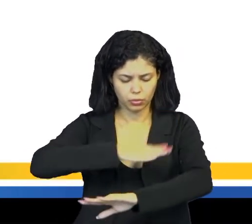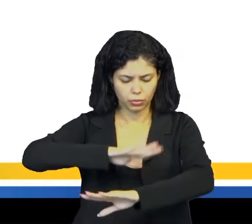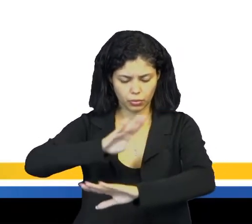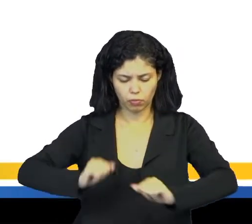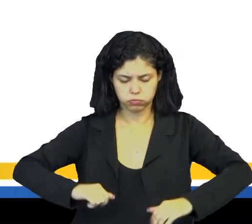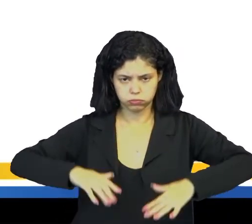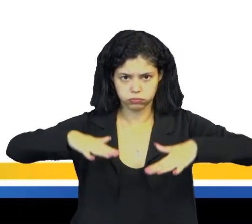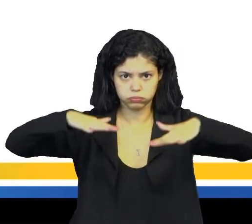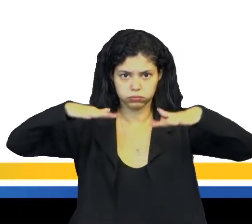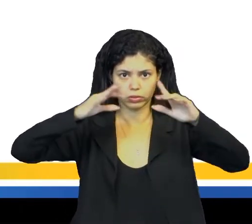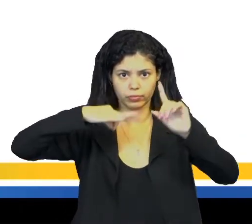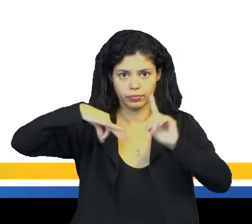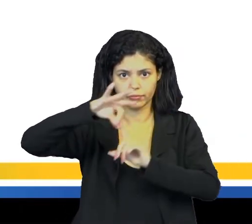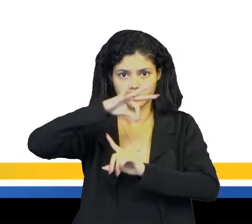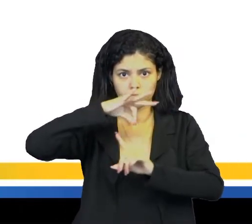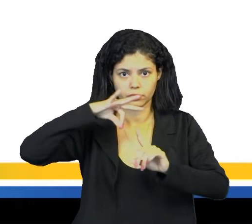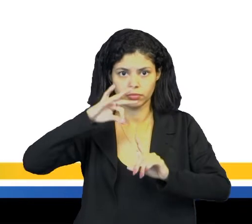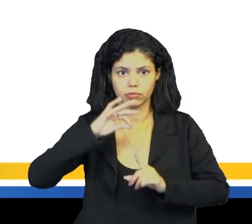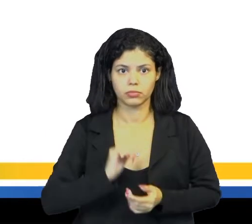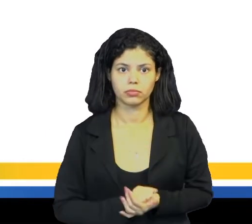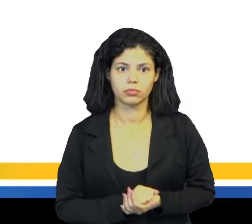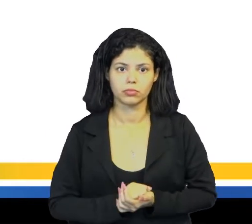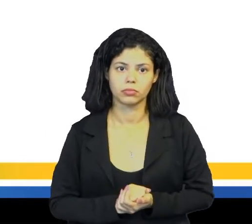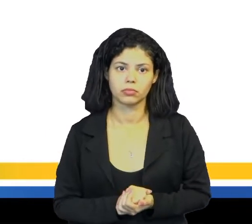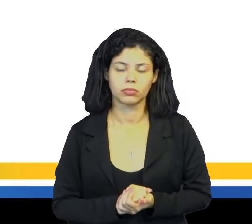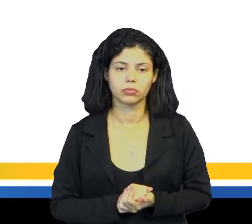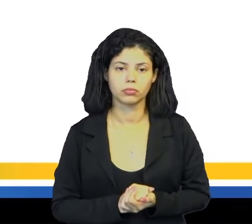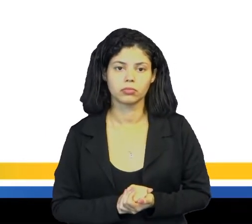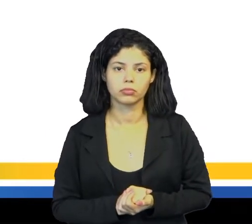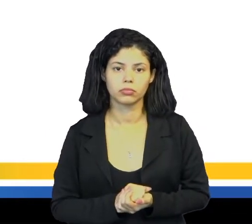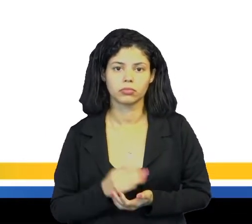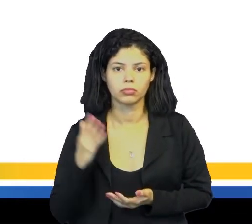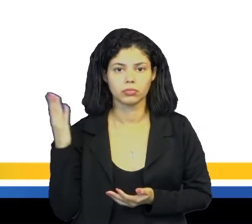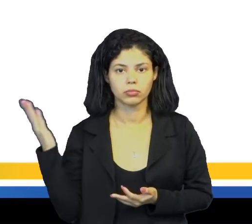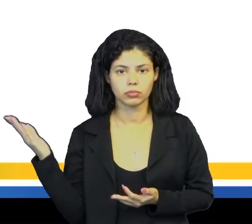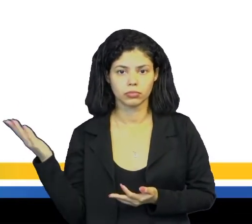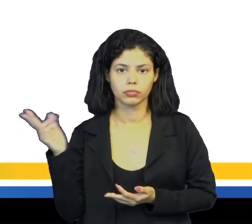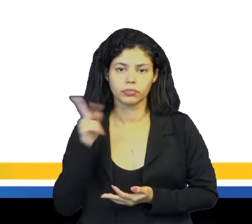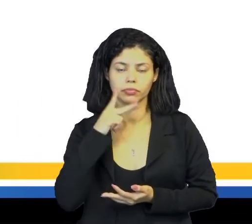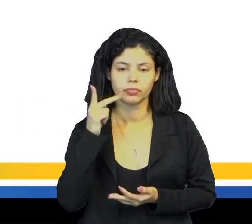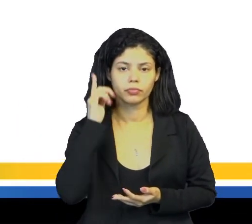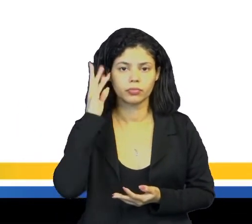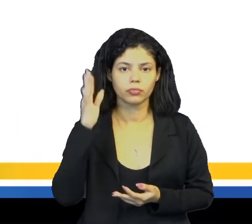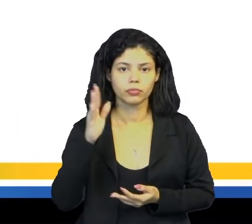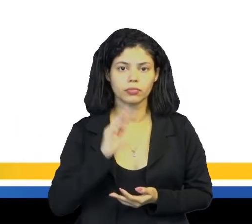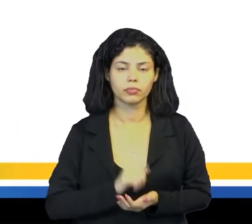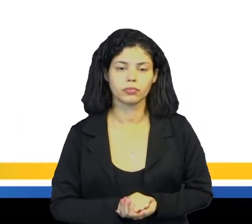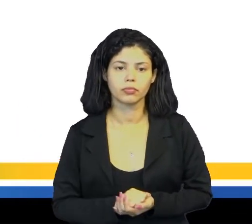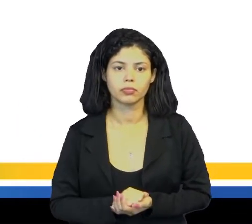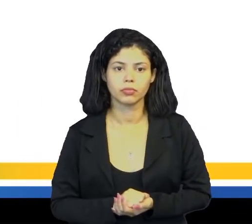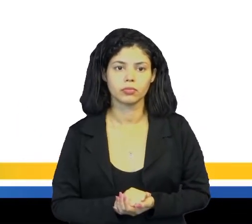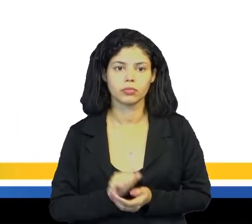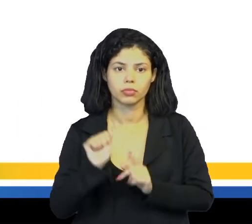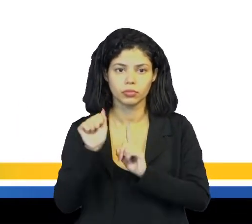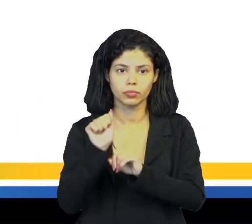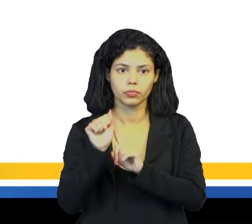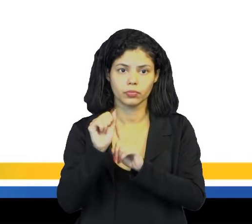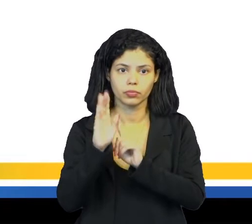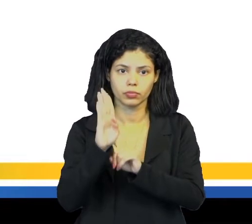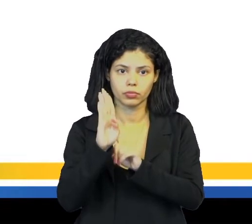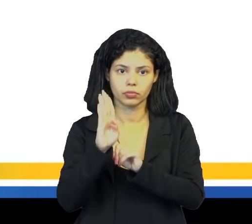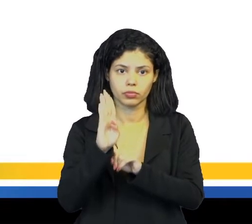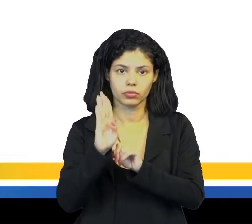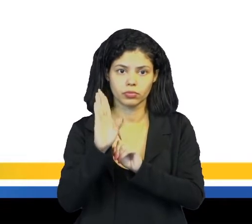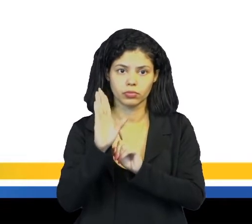o Espírito de Deus pairava sobre as águas. Isso, estamos se referindo ao senso comum, conhecimento científico